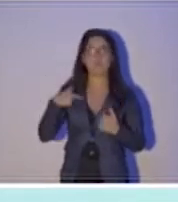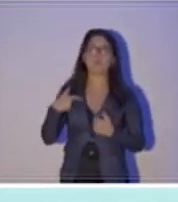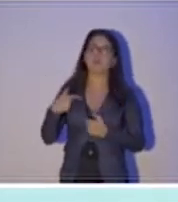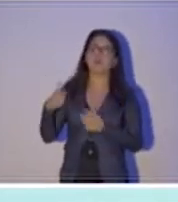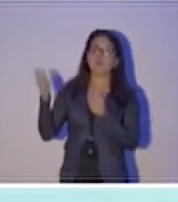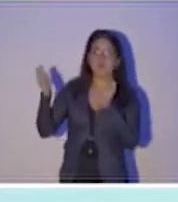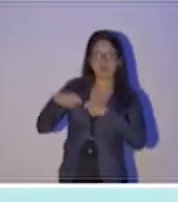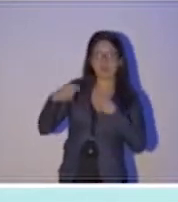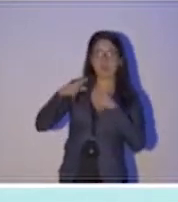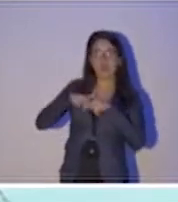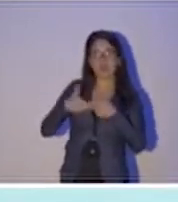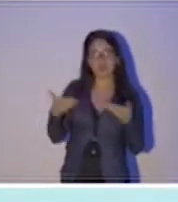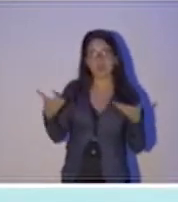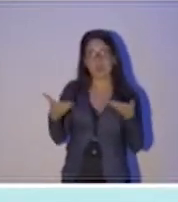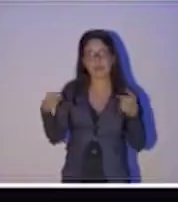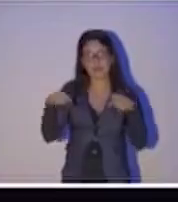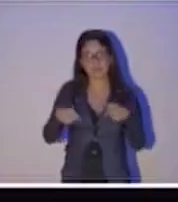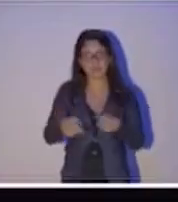hoje eu estou aqui.